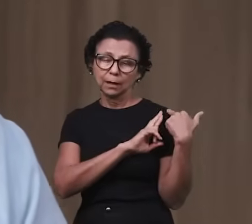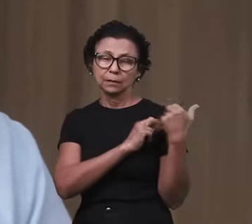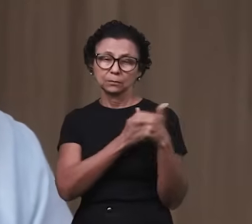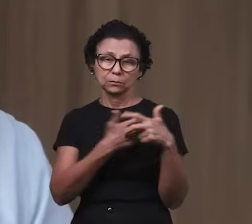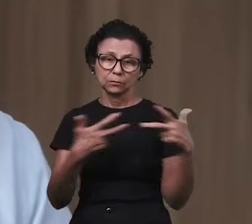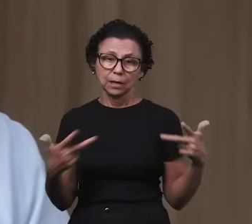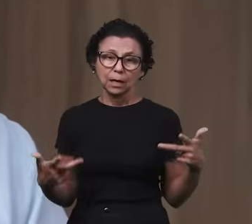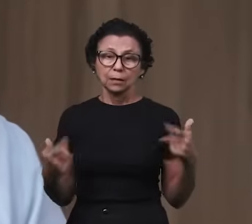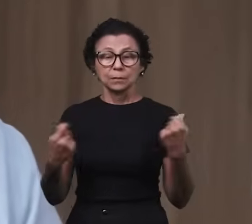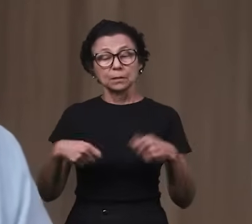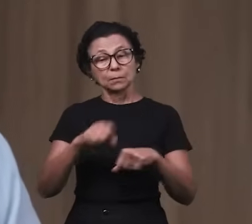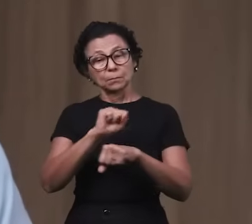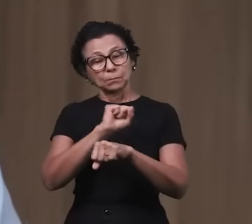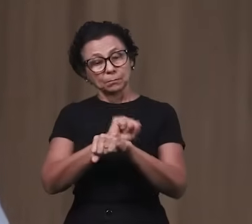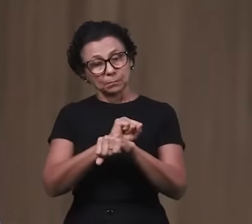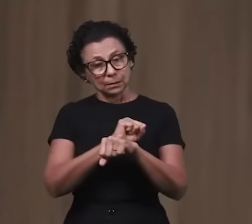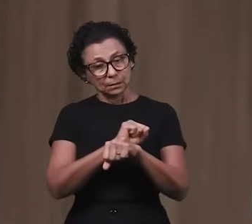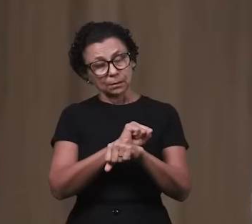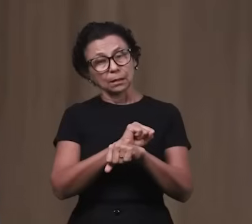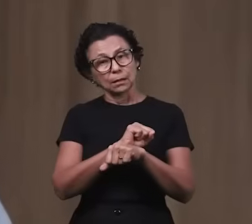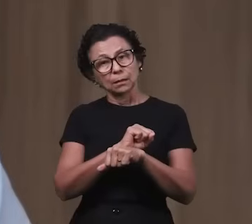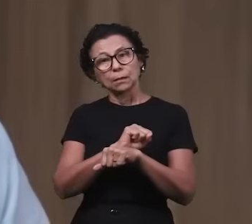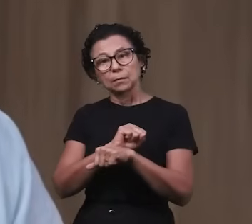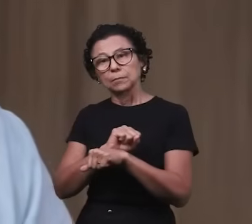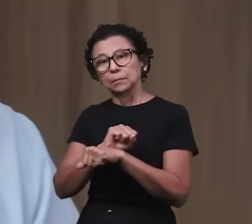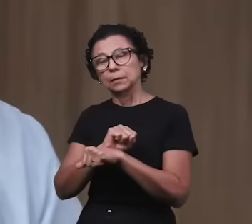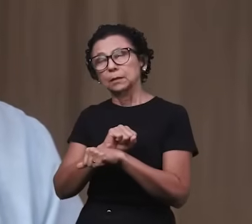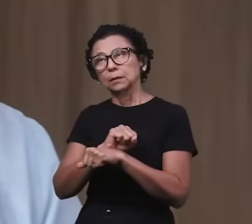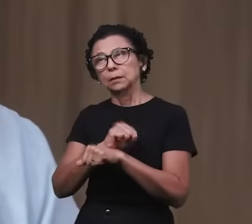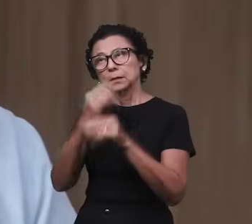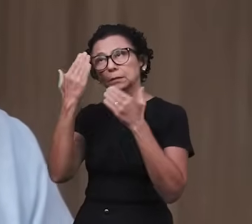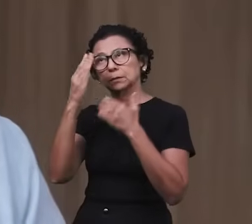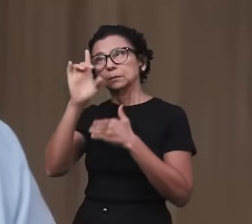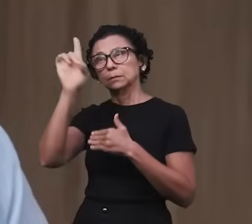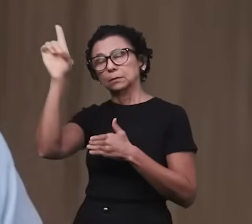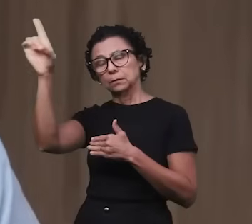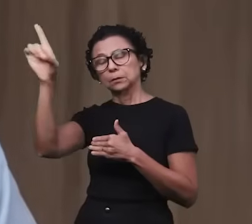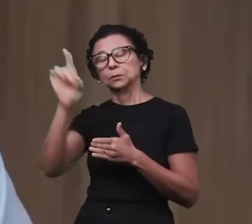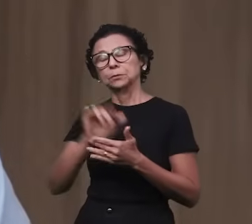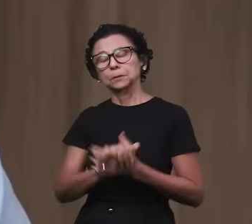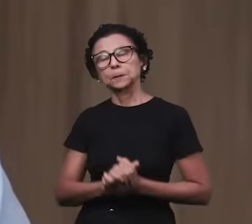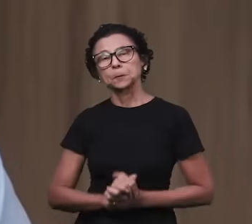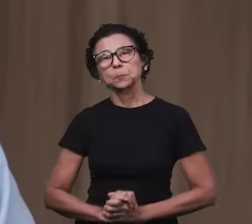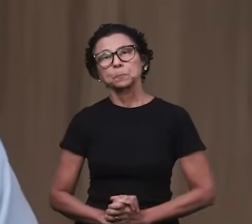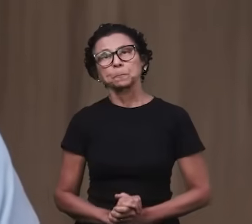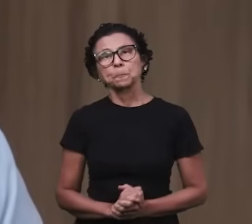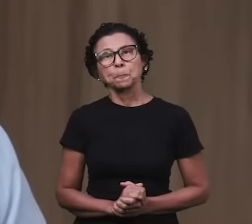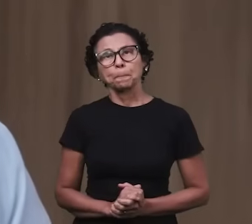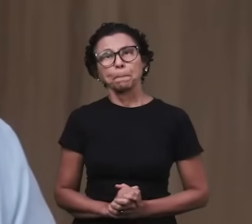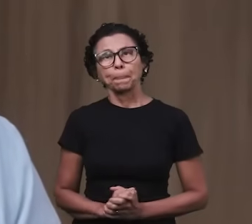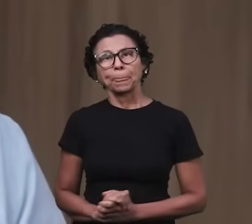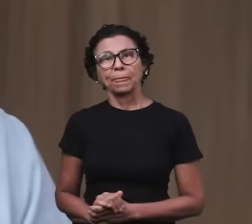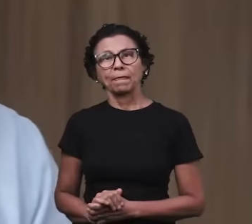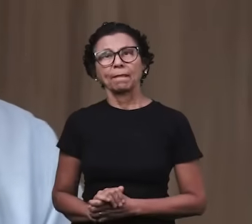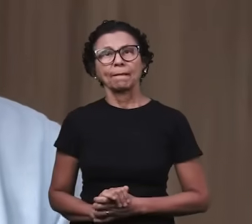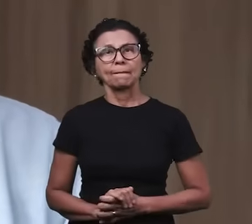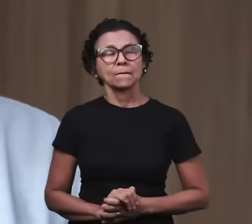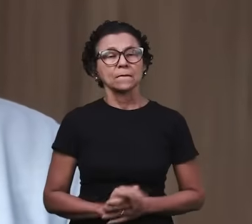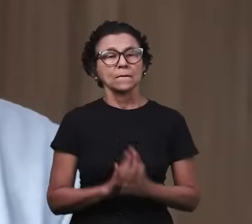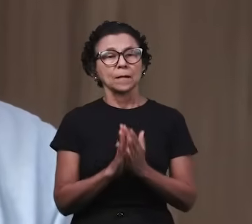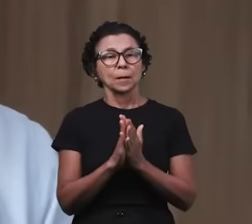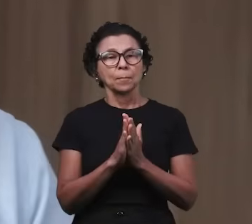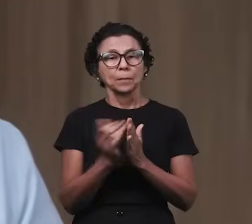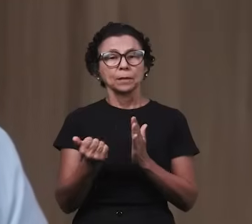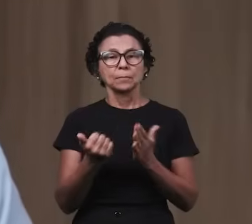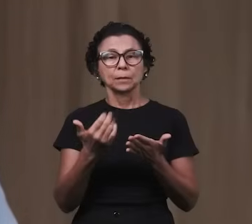tempo para Deus, né? Parar para ouvir Jesus falar. Nós temos um episódio muito semelhante com isso que eu falei na Bíblia, que